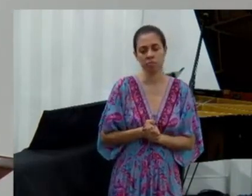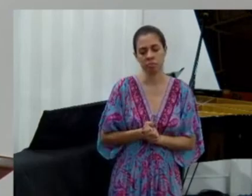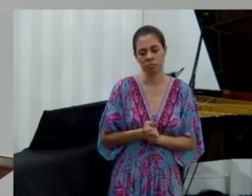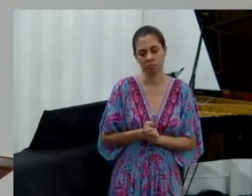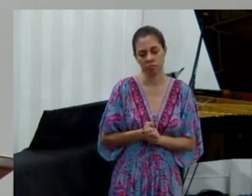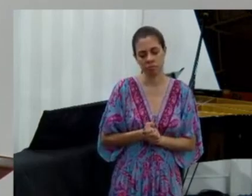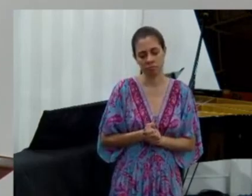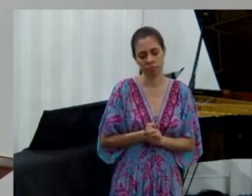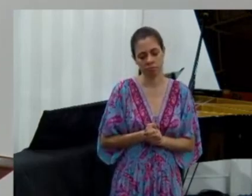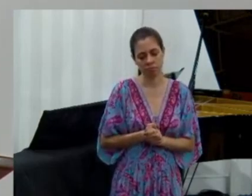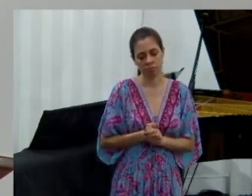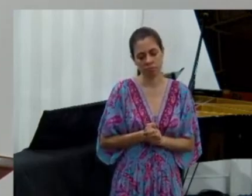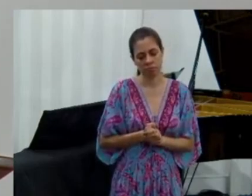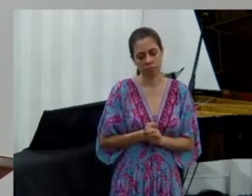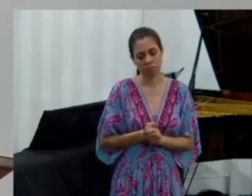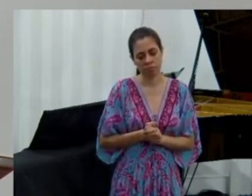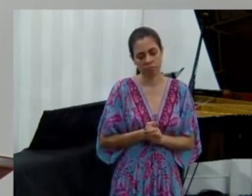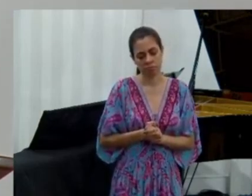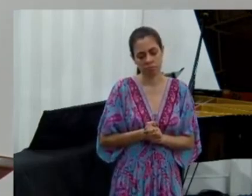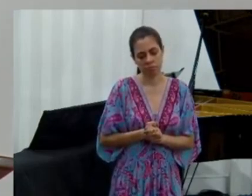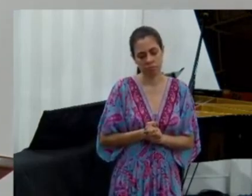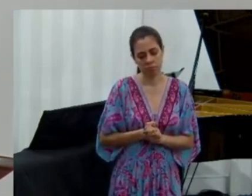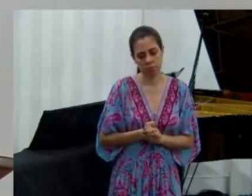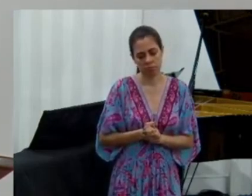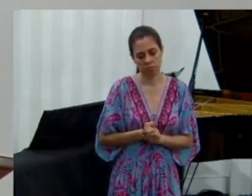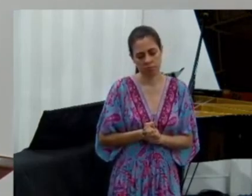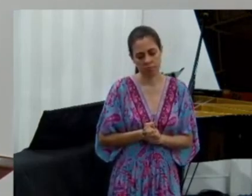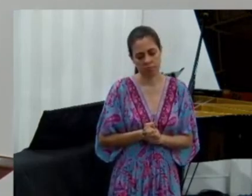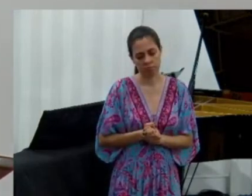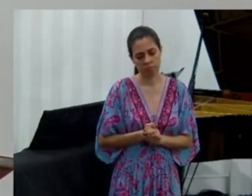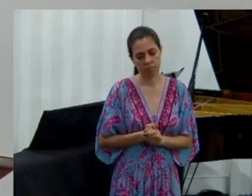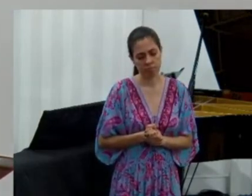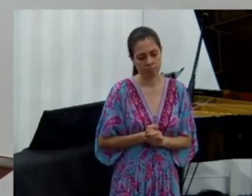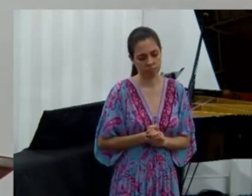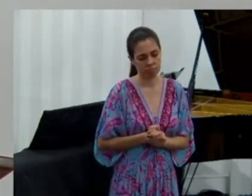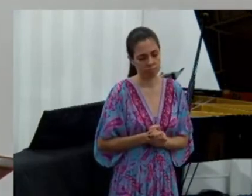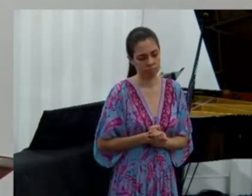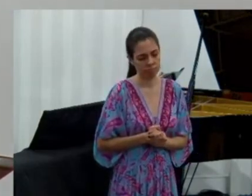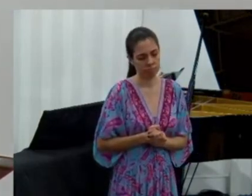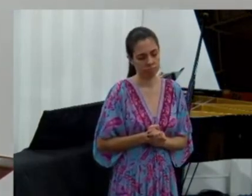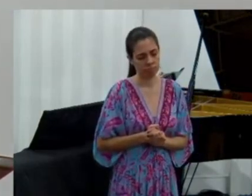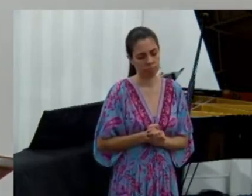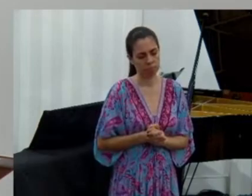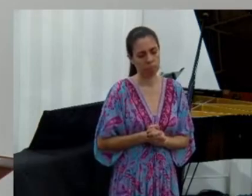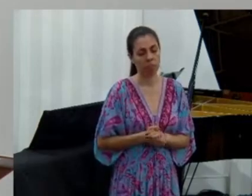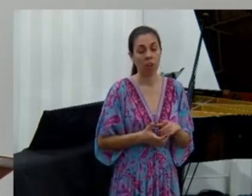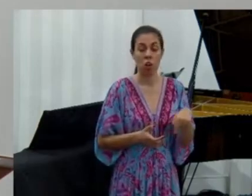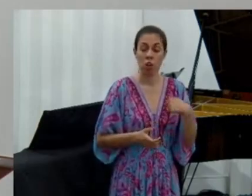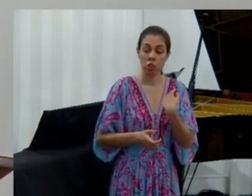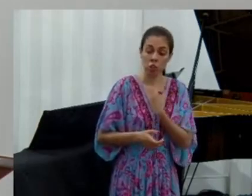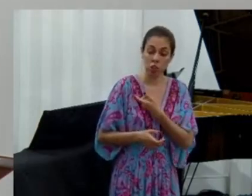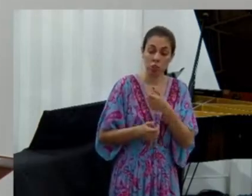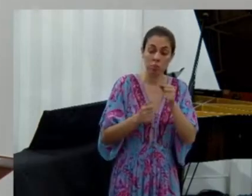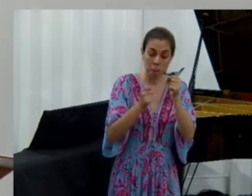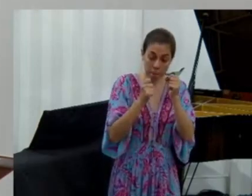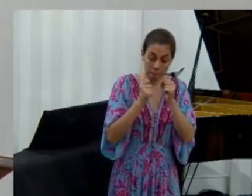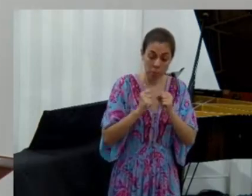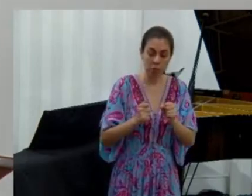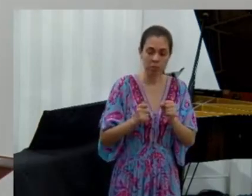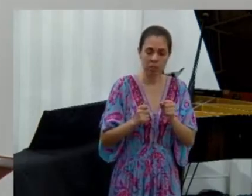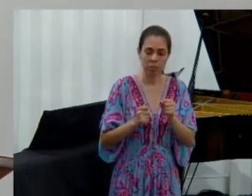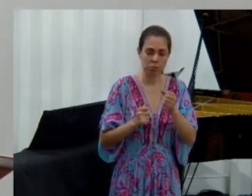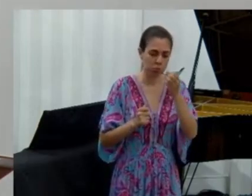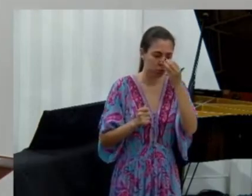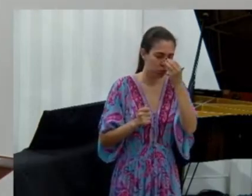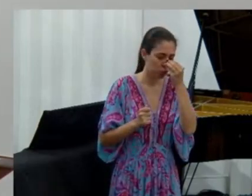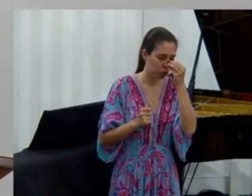Jesus, compreendemos que temos total condição de nos desfazer daquilo que precisa ser